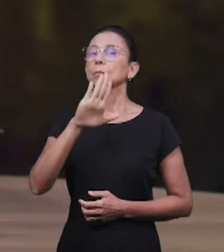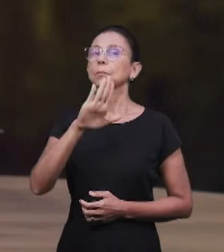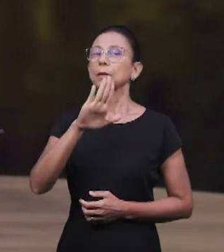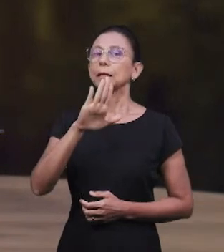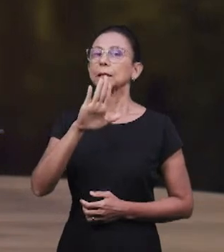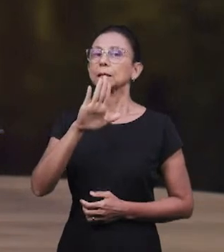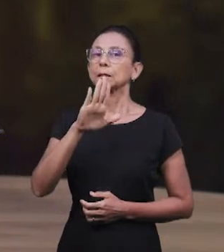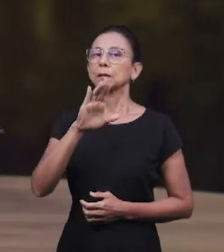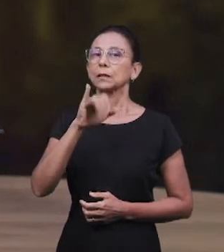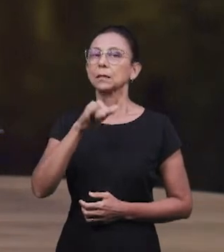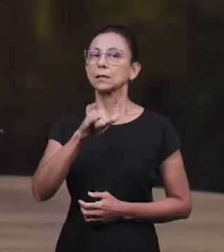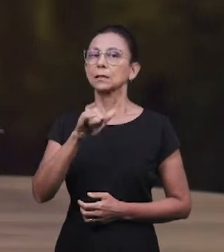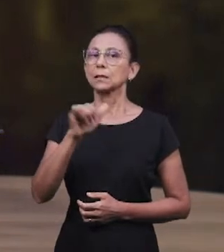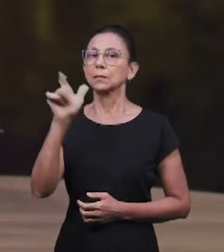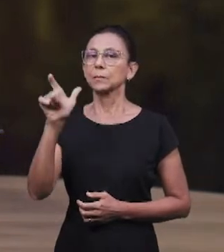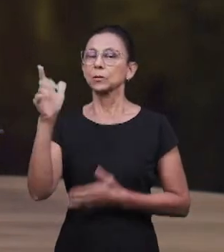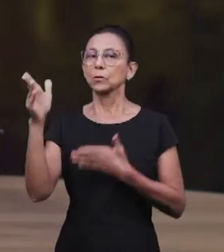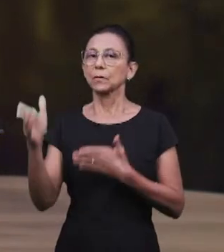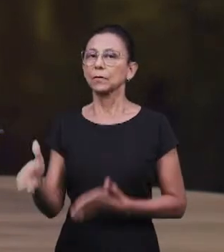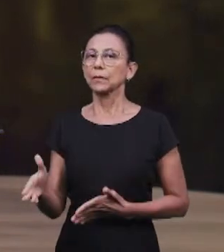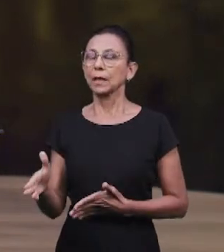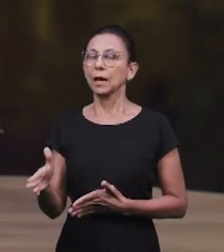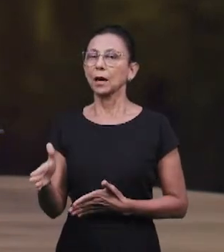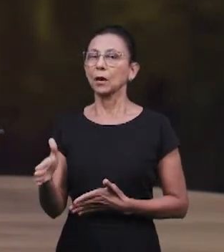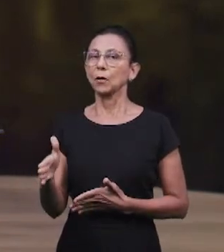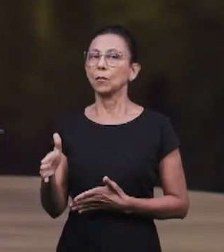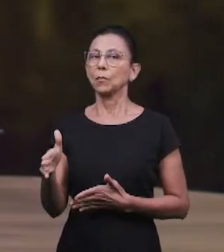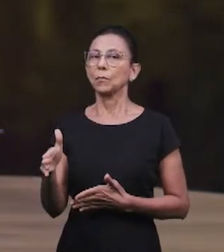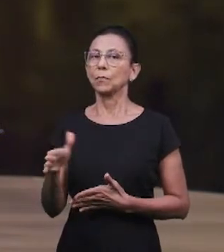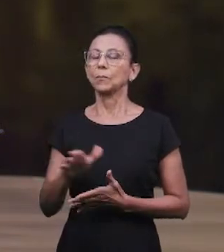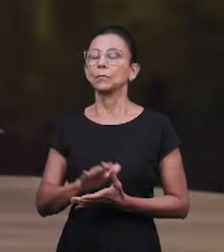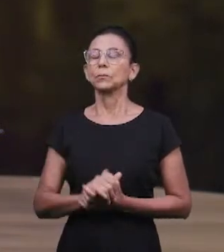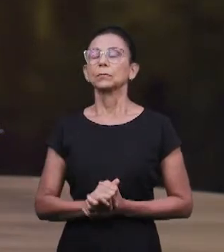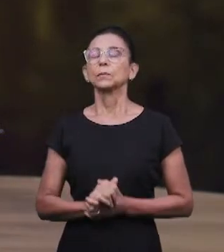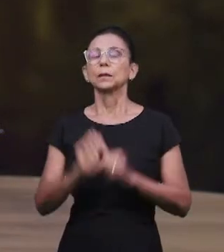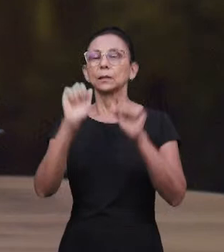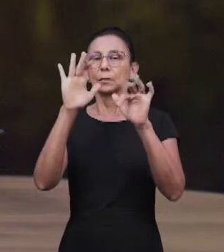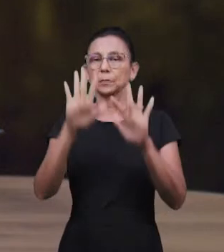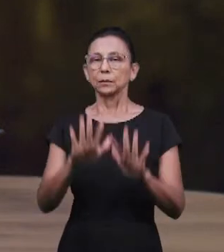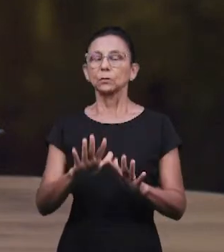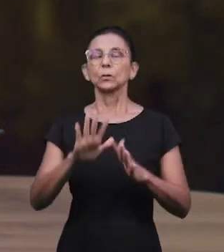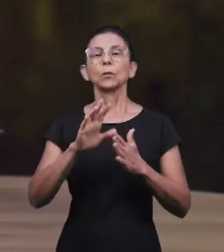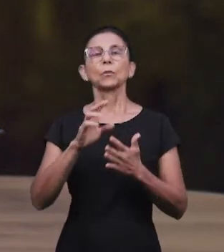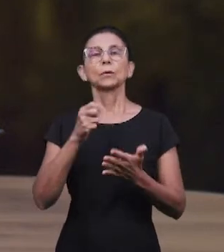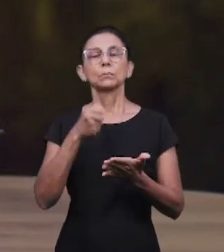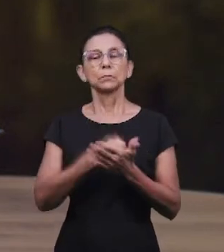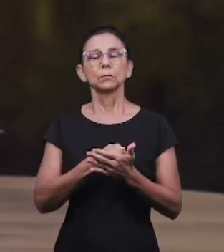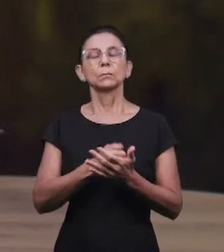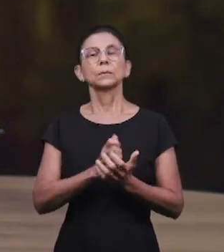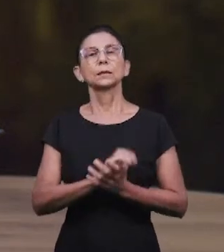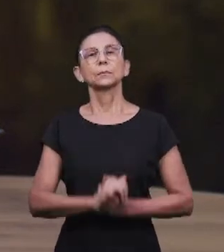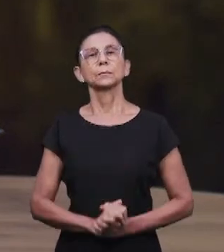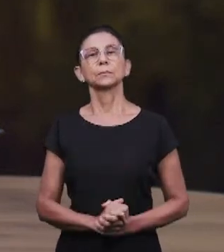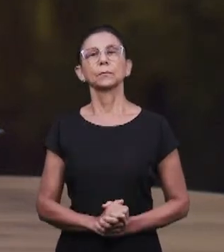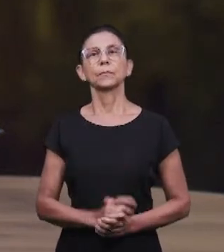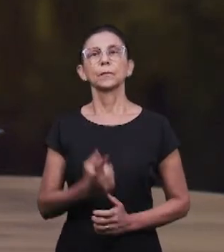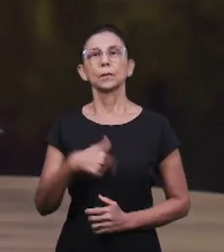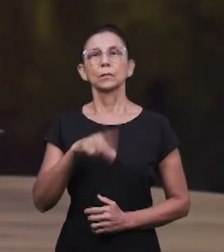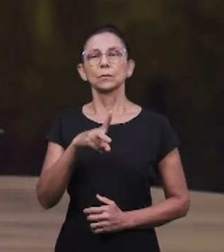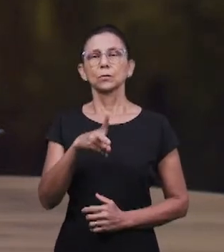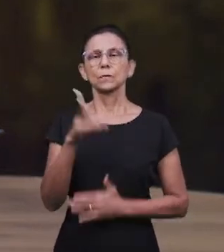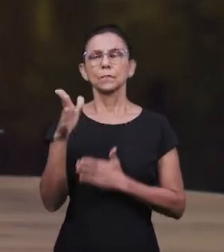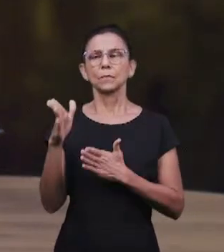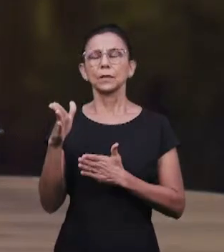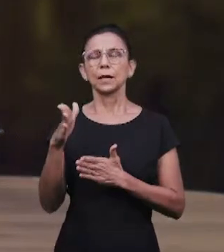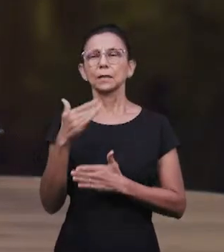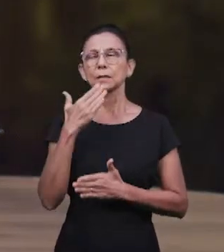prometido que aos fiéis ele dá essa bênção. Então, nós continuamos sendo fiéis, pedindo